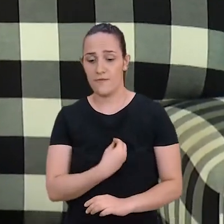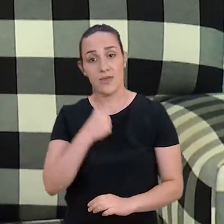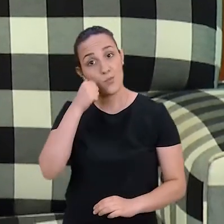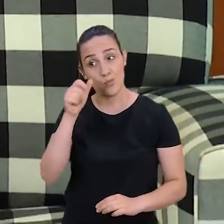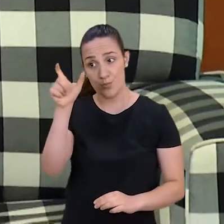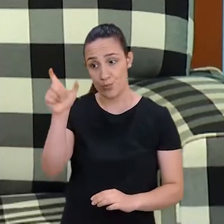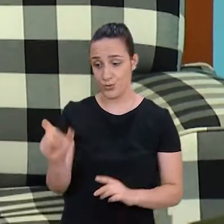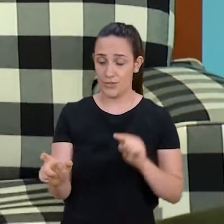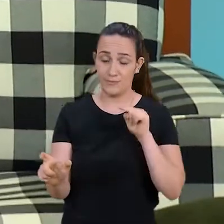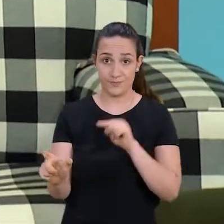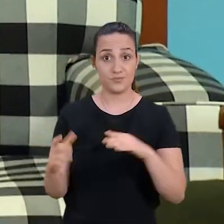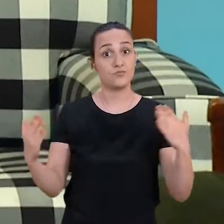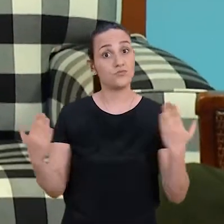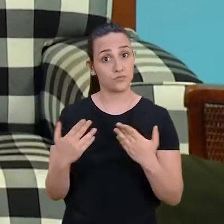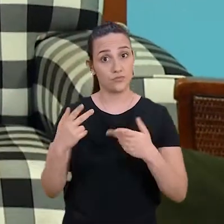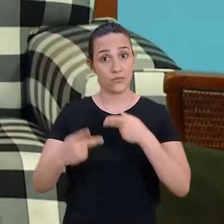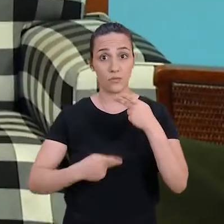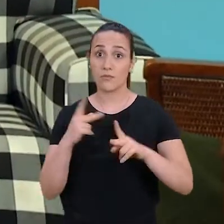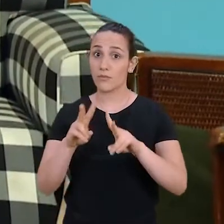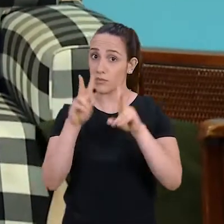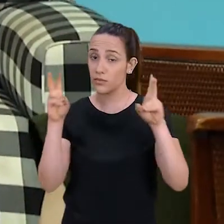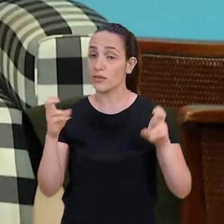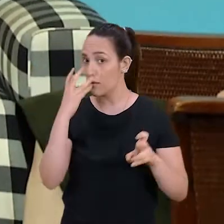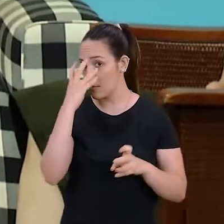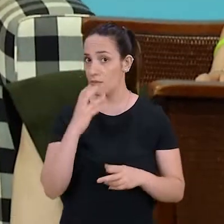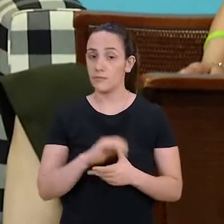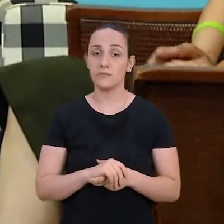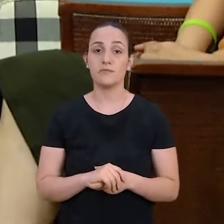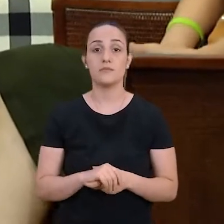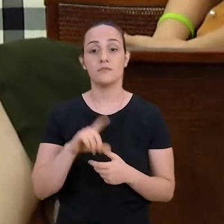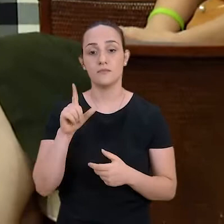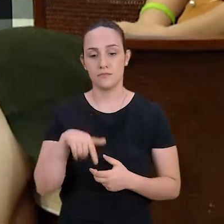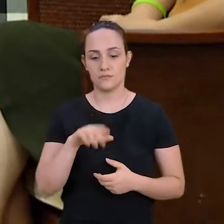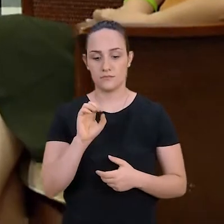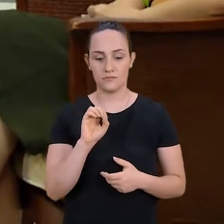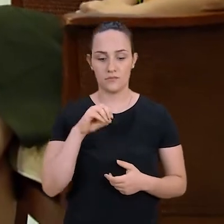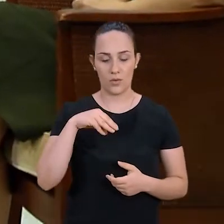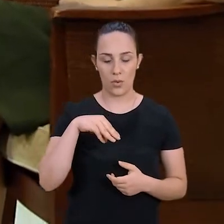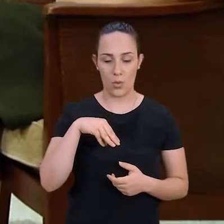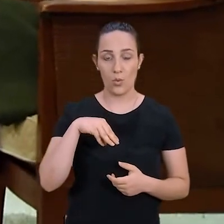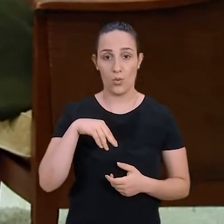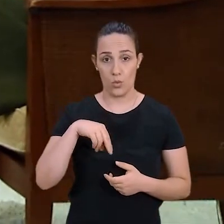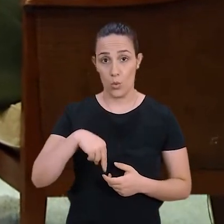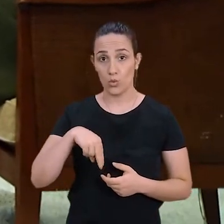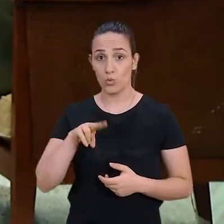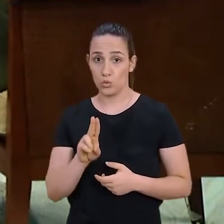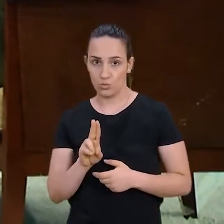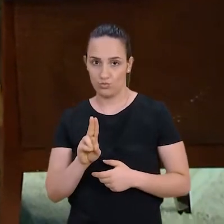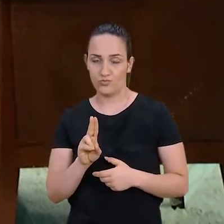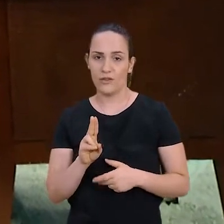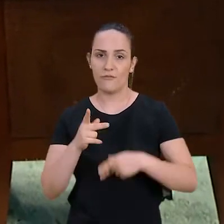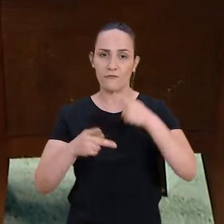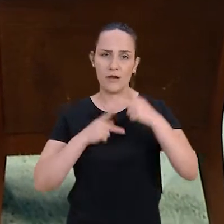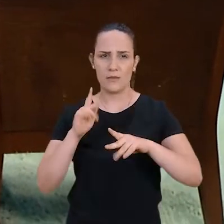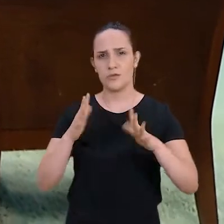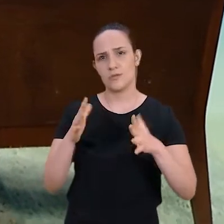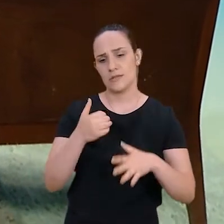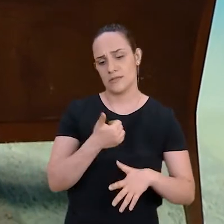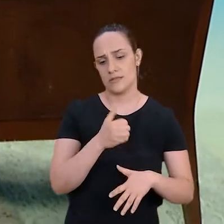mulheres. Hoje, a gente vai falar de um assunto muito sério. De acordo com a Organização das Nações Unidas, a